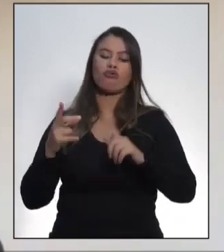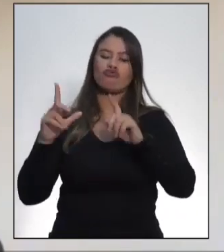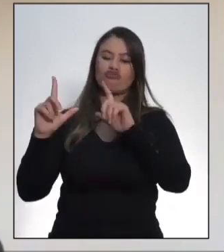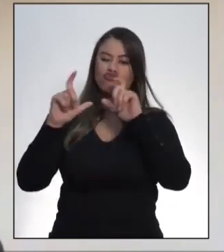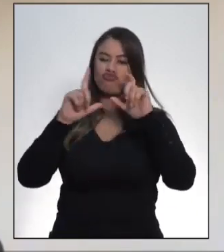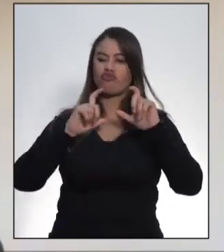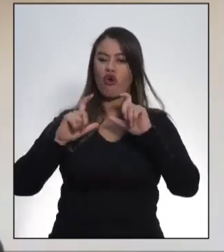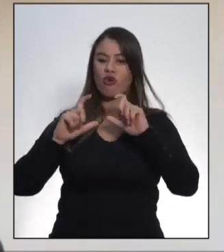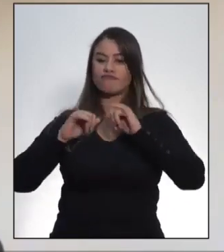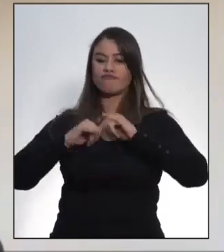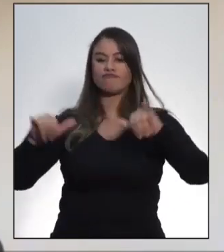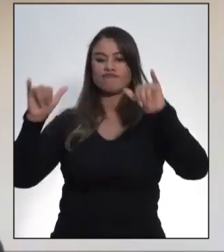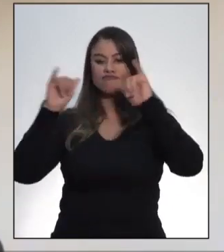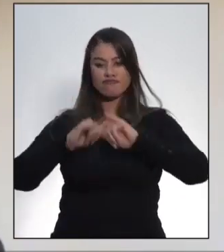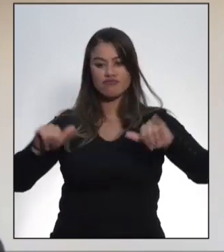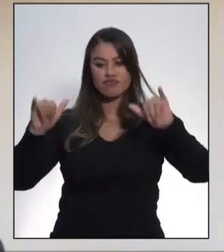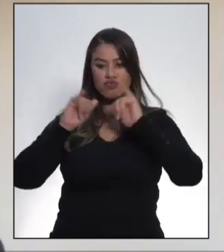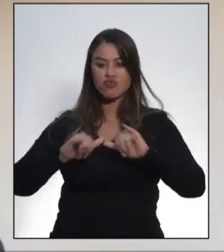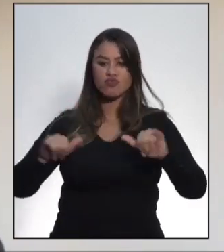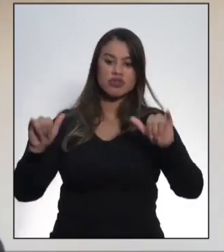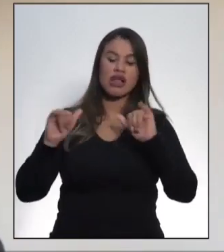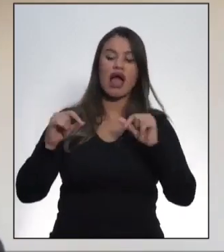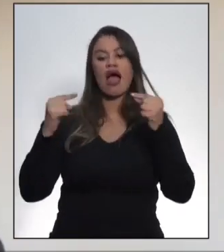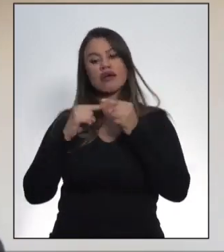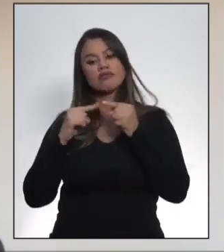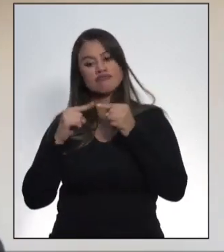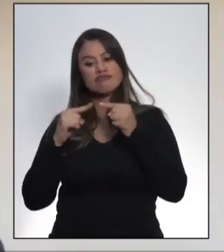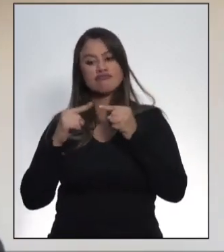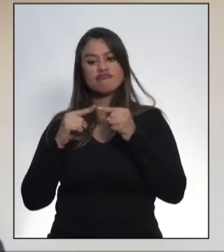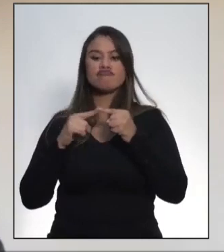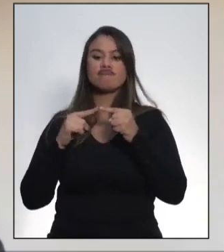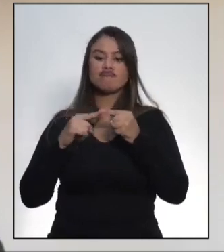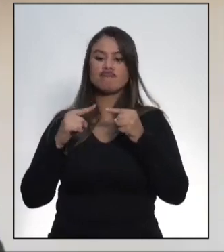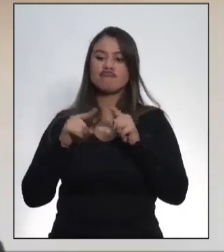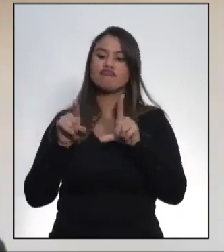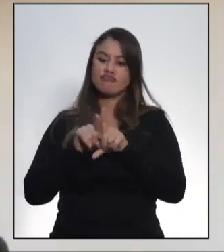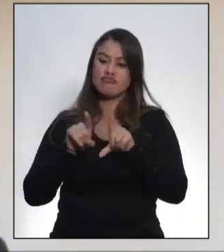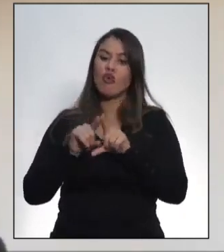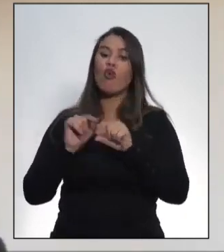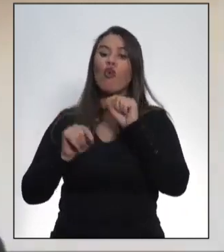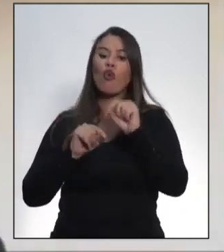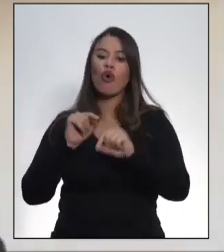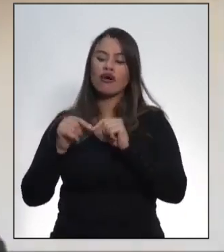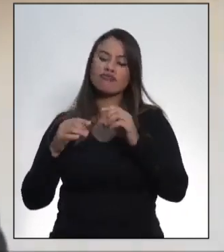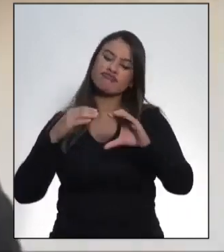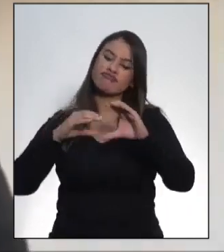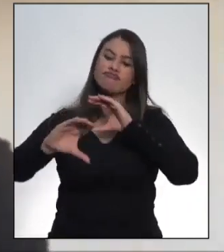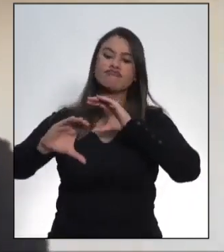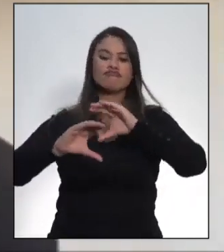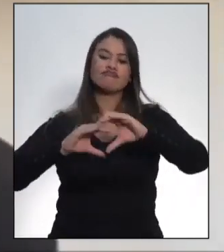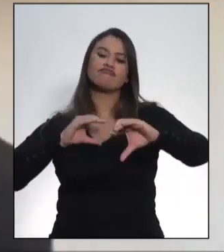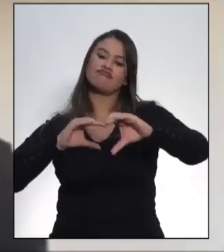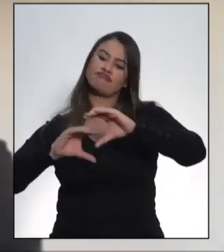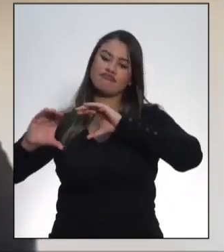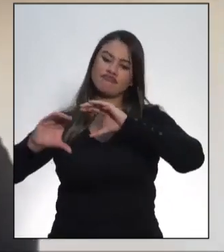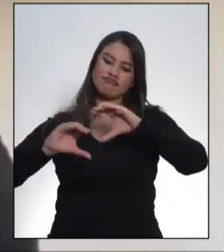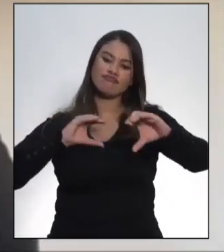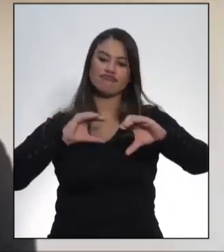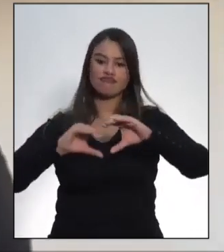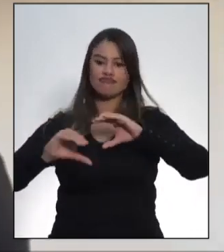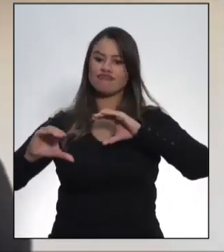As fotos que estão associadas à publicidade, as fotos que estão associadas à comunicação. Então,